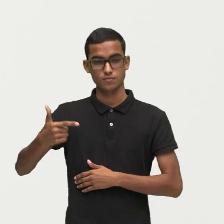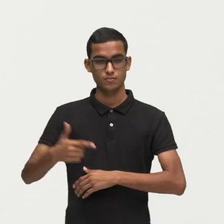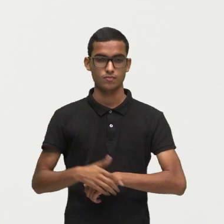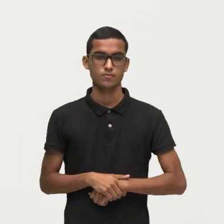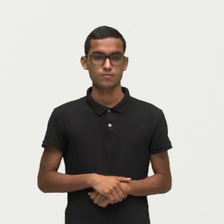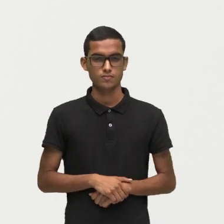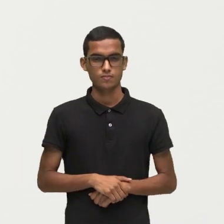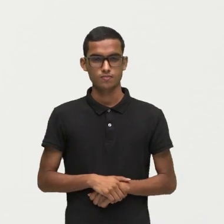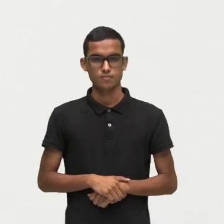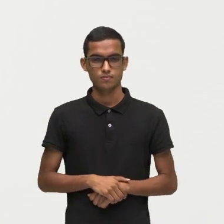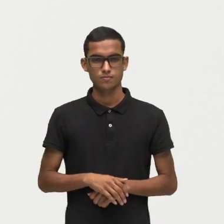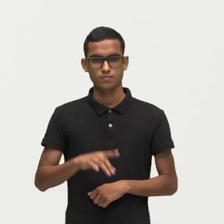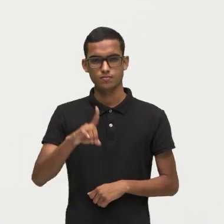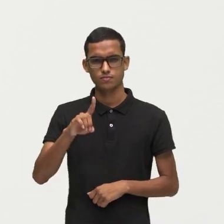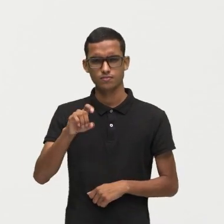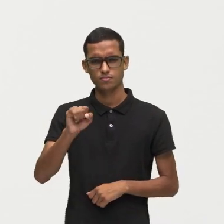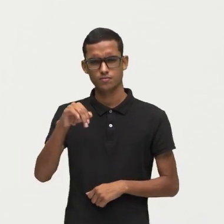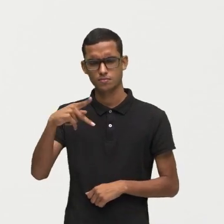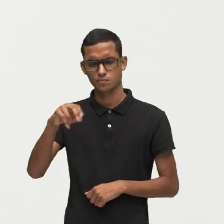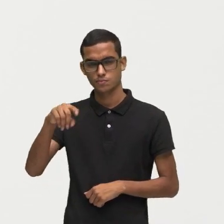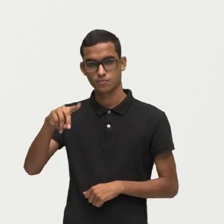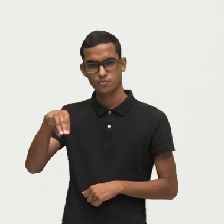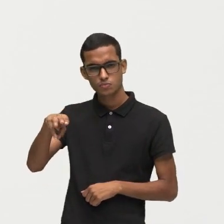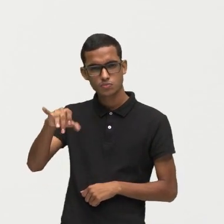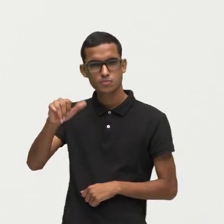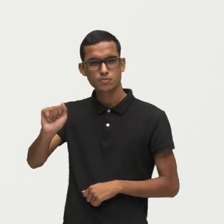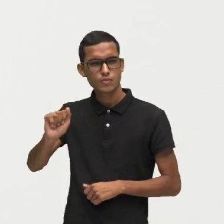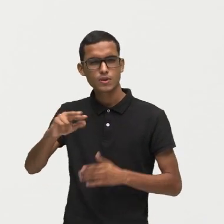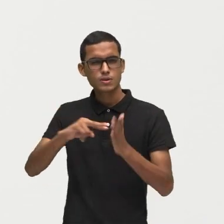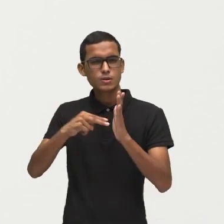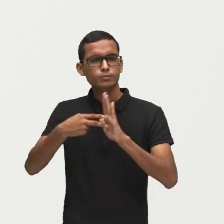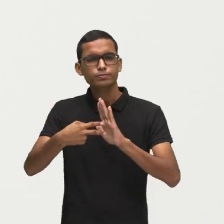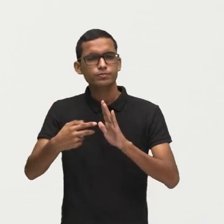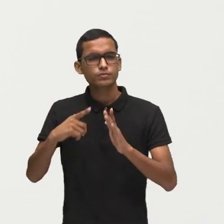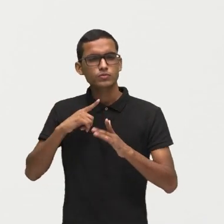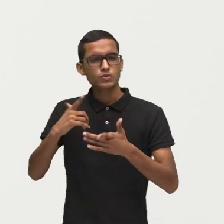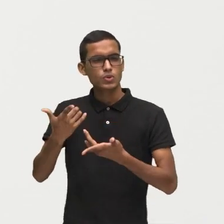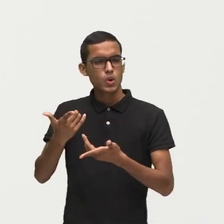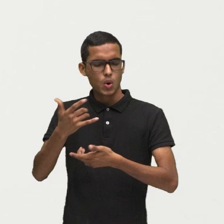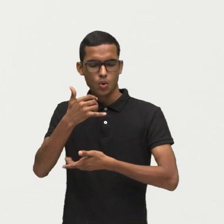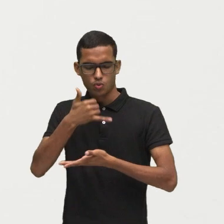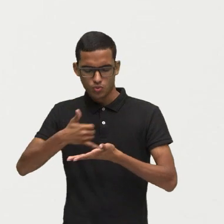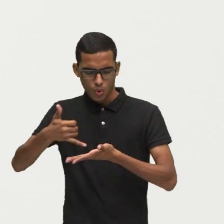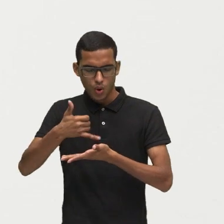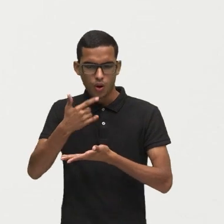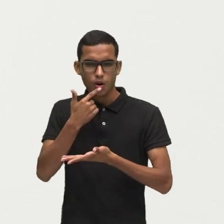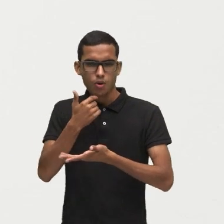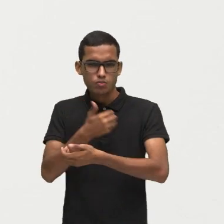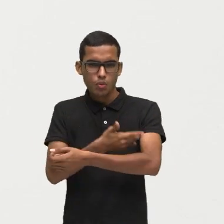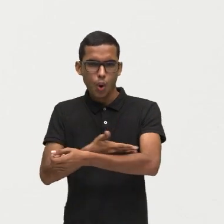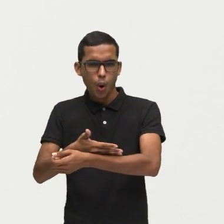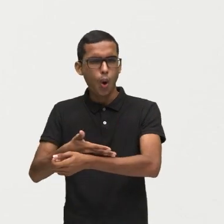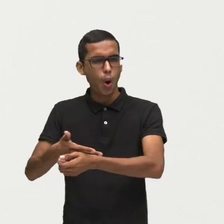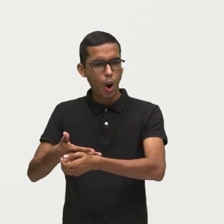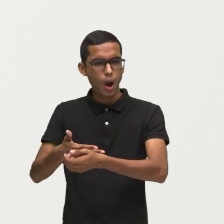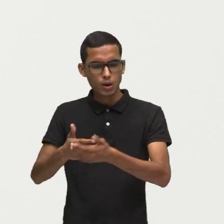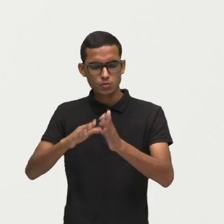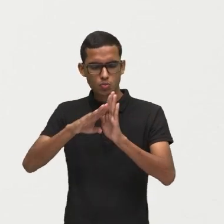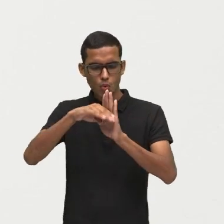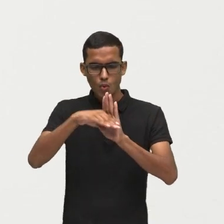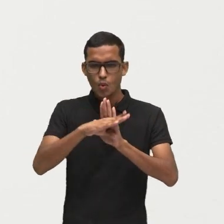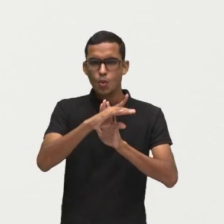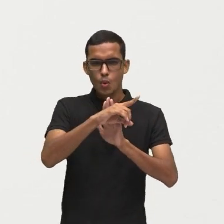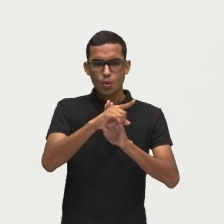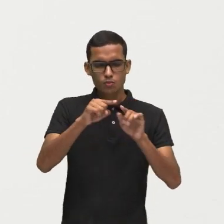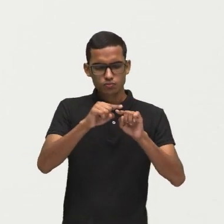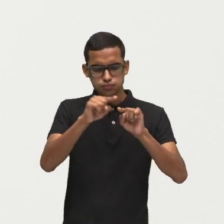assim: dislipidemia é um termo utilizado para designar alterações isoladas ou